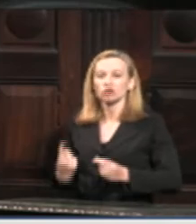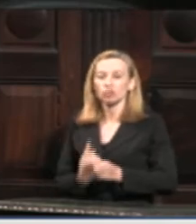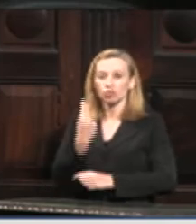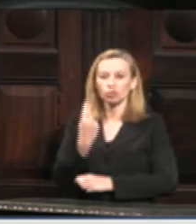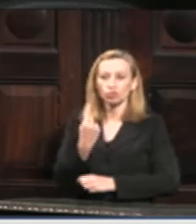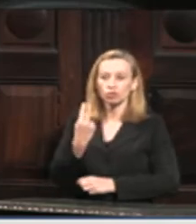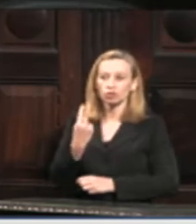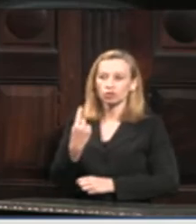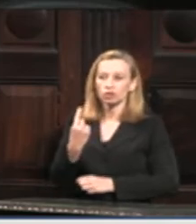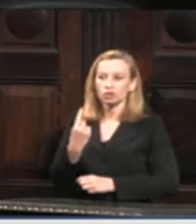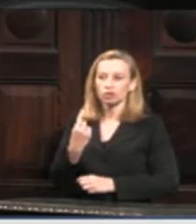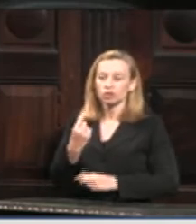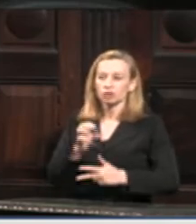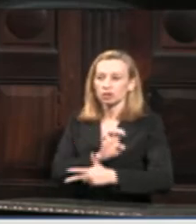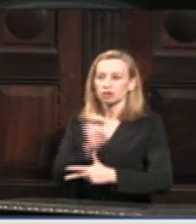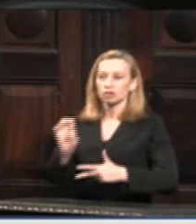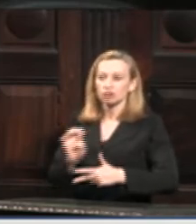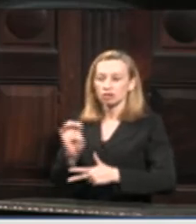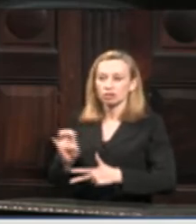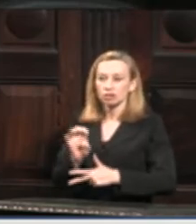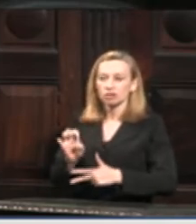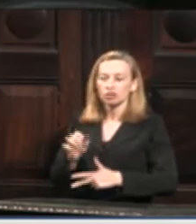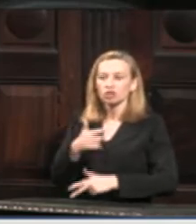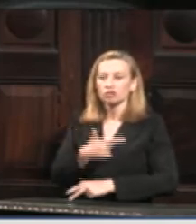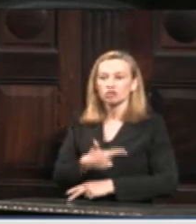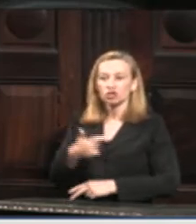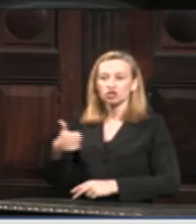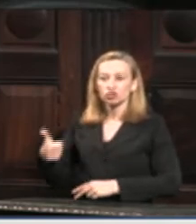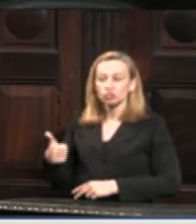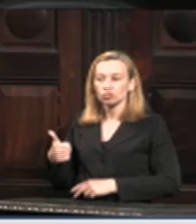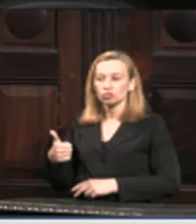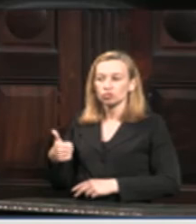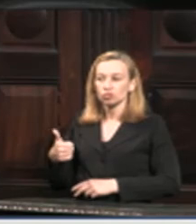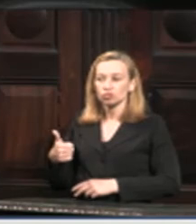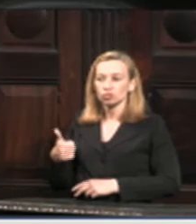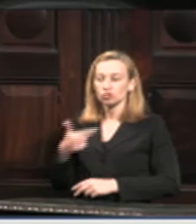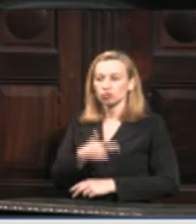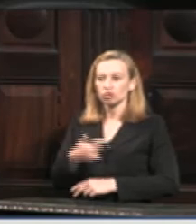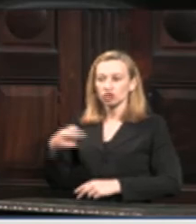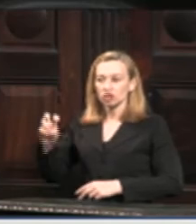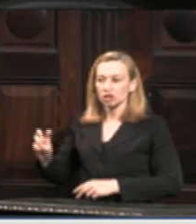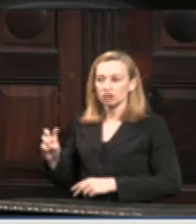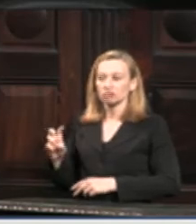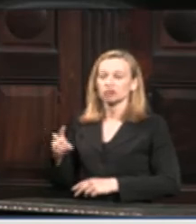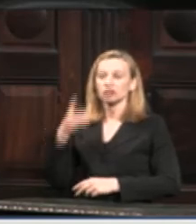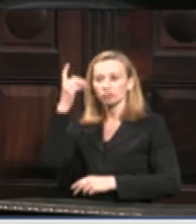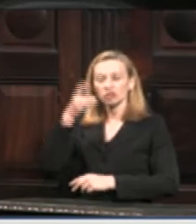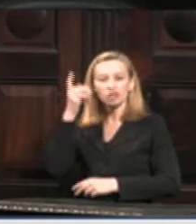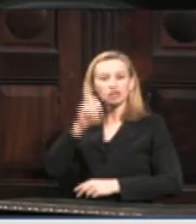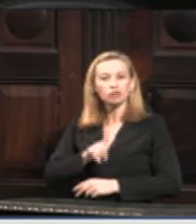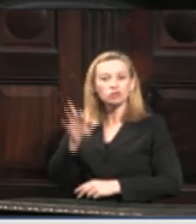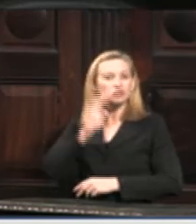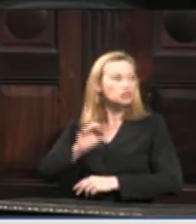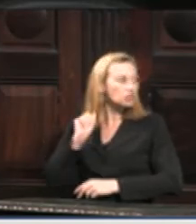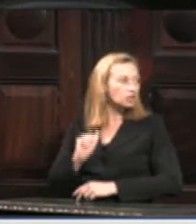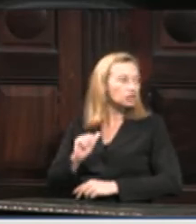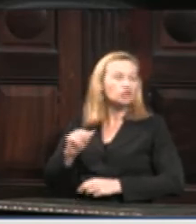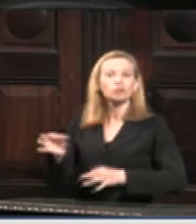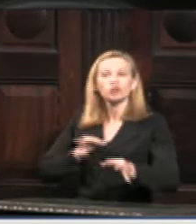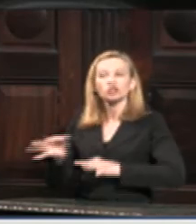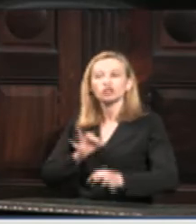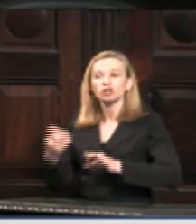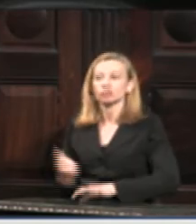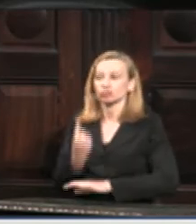indicação legislativa 21 de 2015, de autoria da deputada Lucinha. Em discussão única, projeto